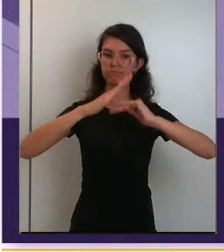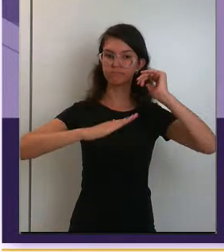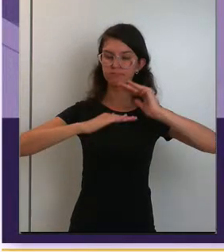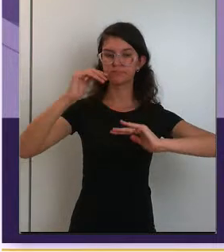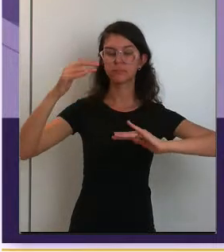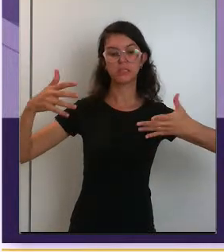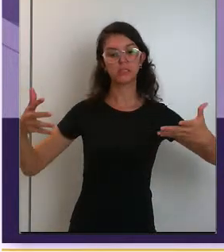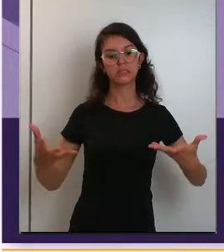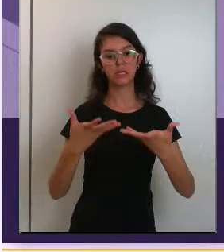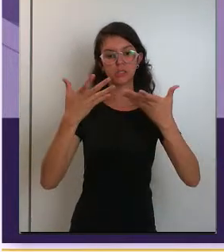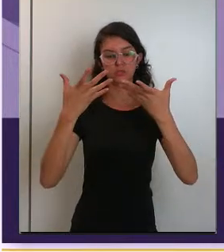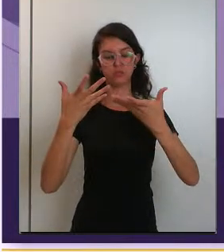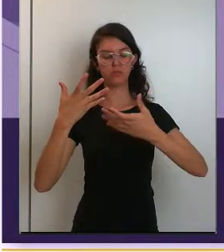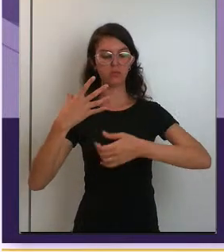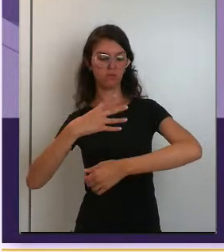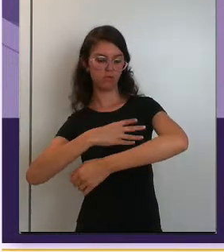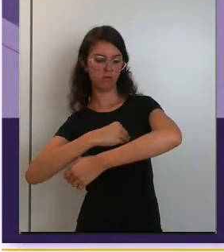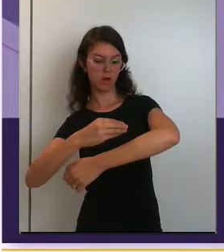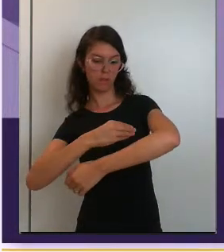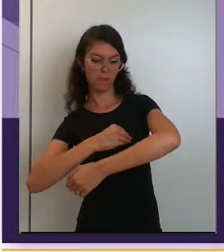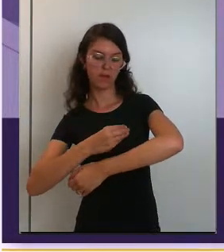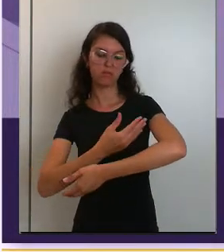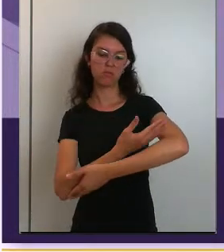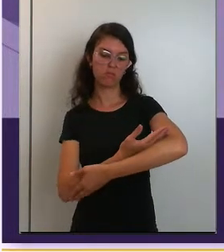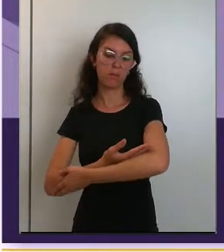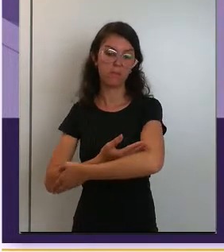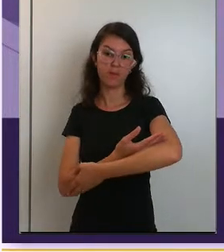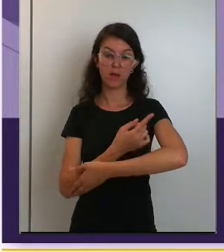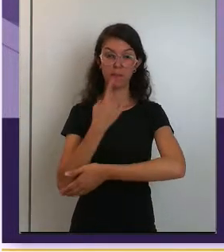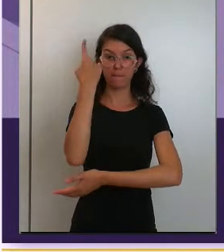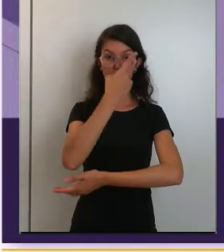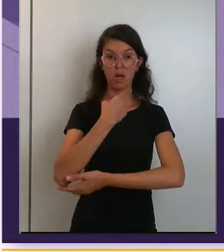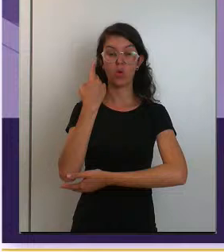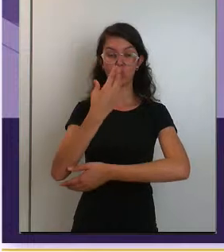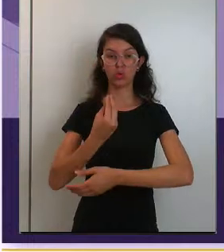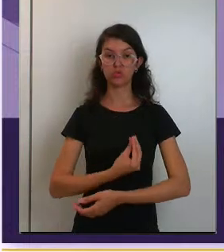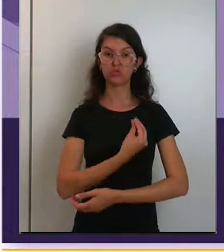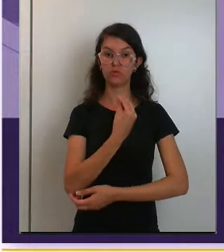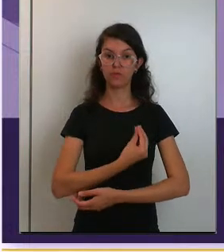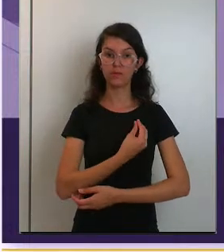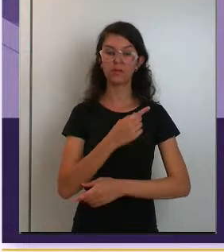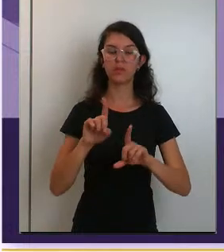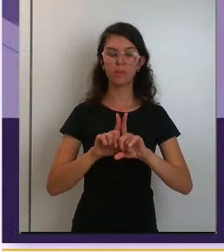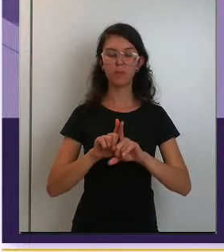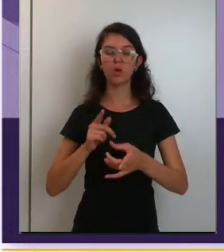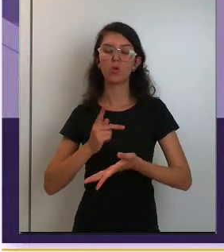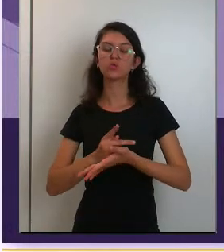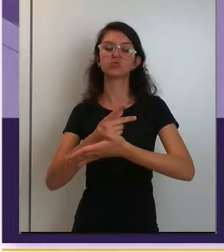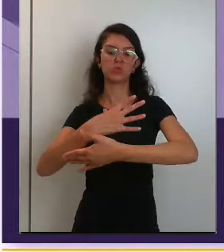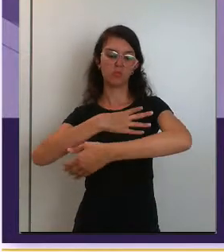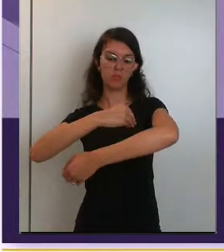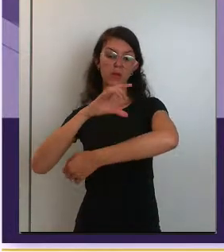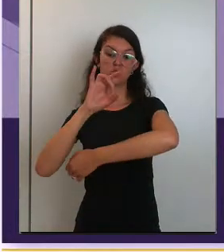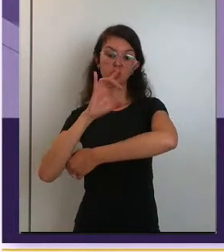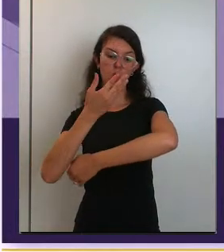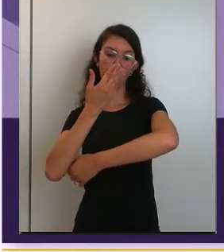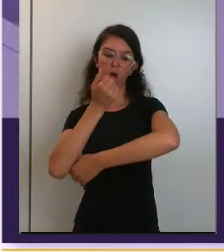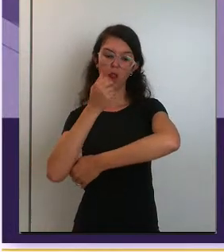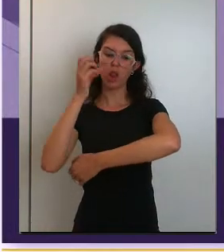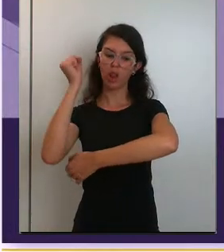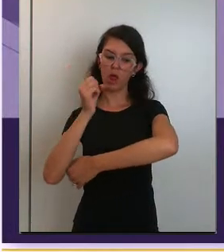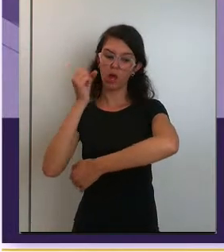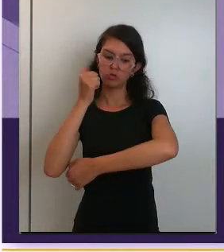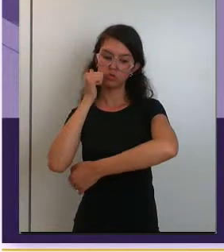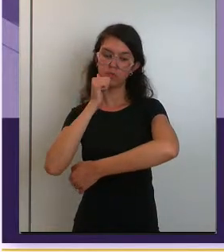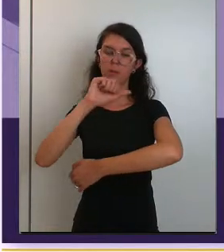aleitamento materno na primeira hora de vida, o aleitamento materno exclusivo até os 6 meses e continuado até 2 anos ou mais, a oferta